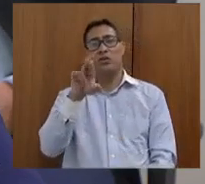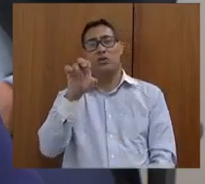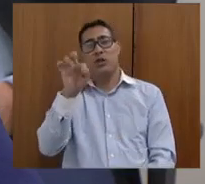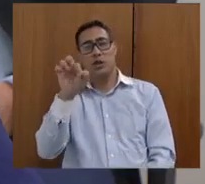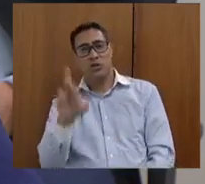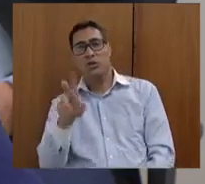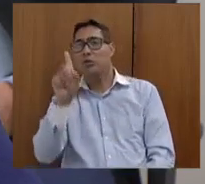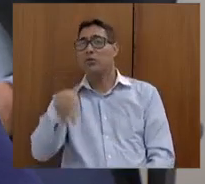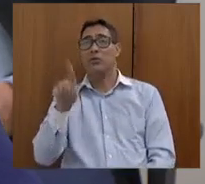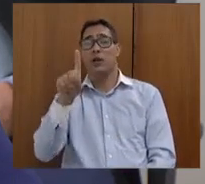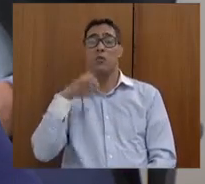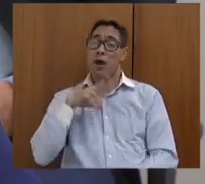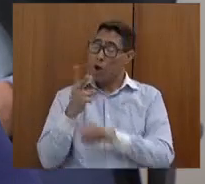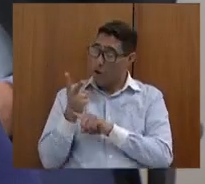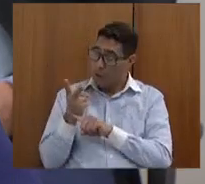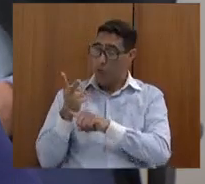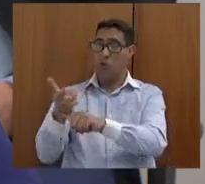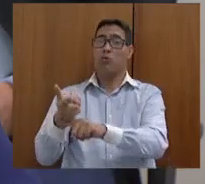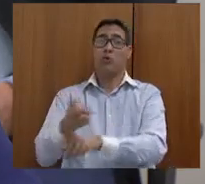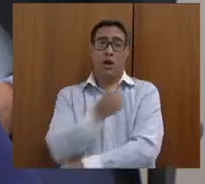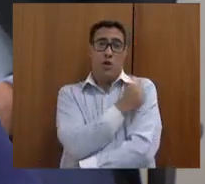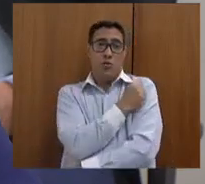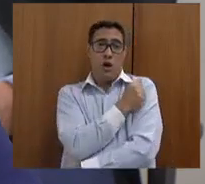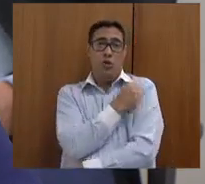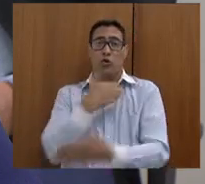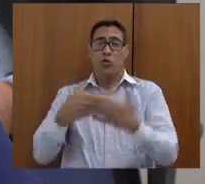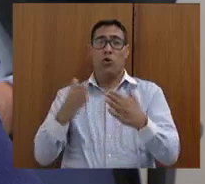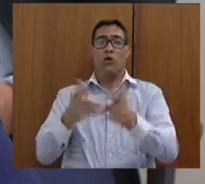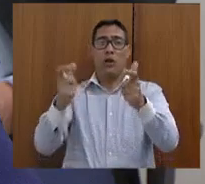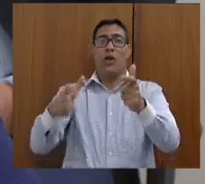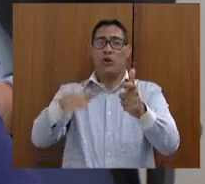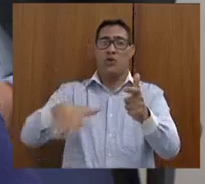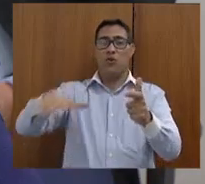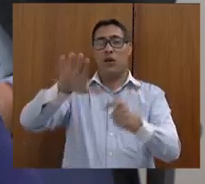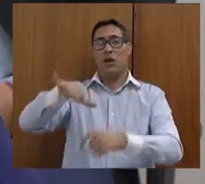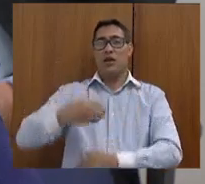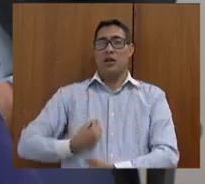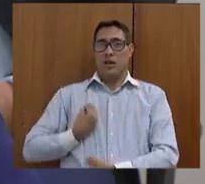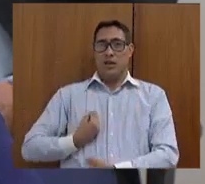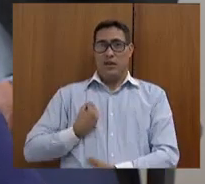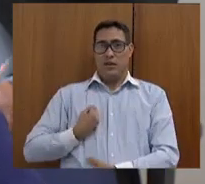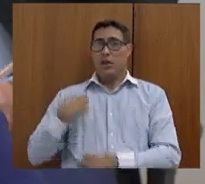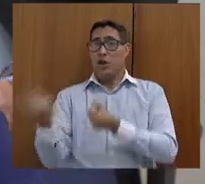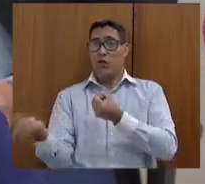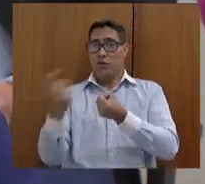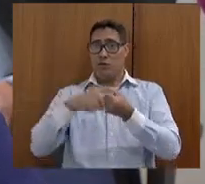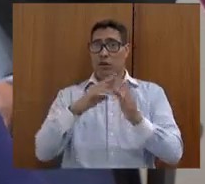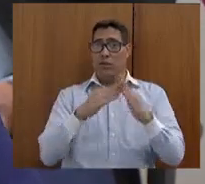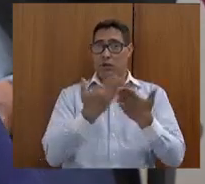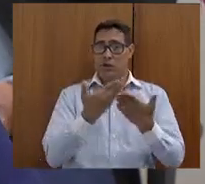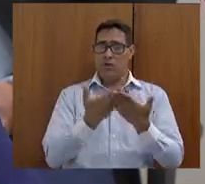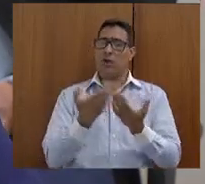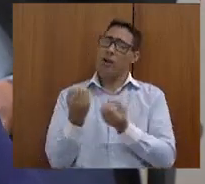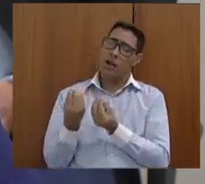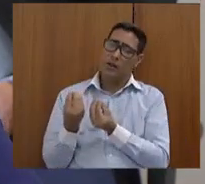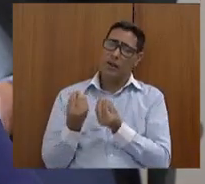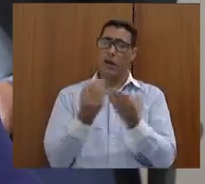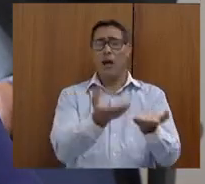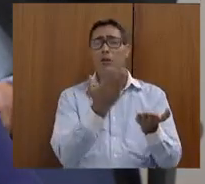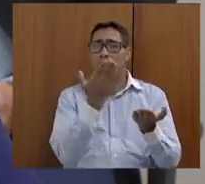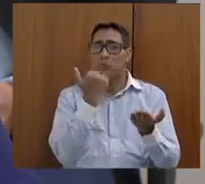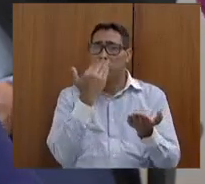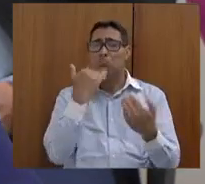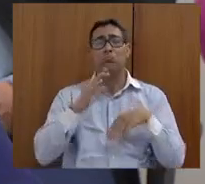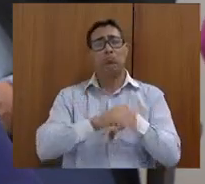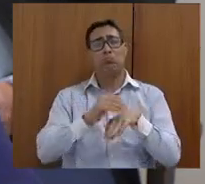esse estudante aonde quer que ele esteja retomar com ele para dentro da escola e oferecer uma merenda de qualidade